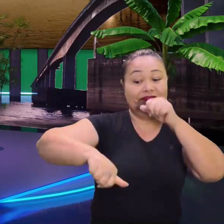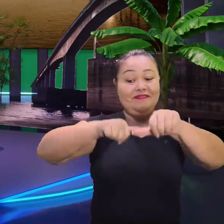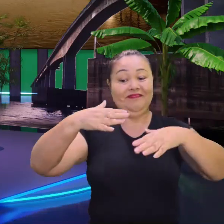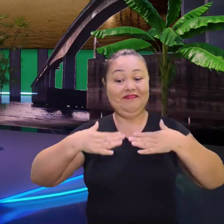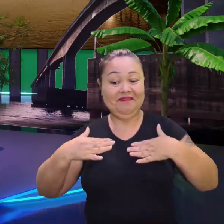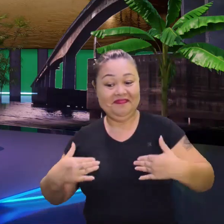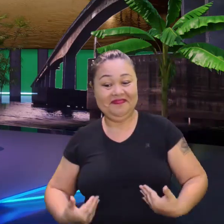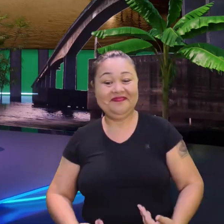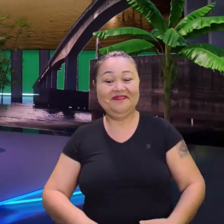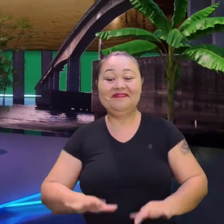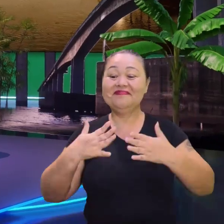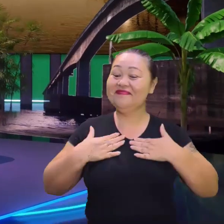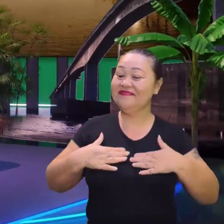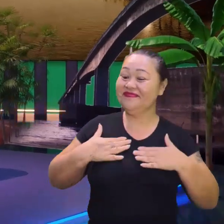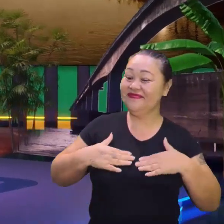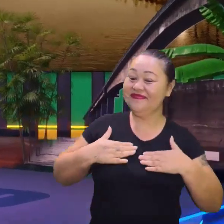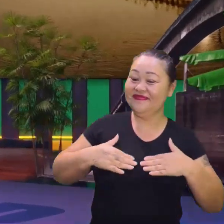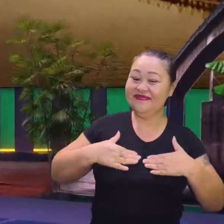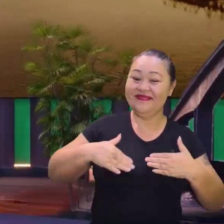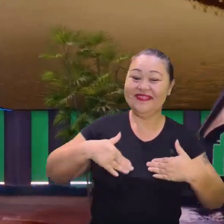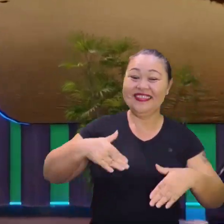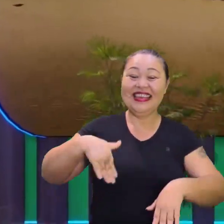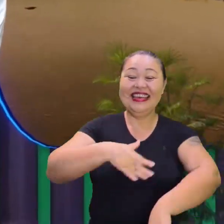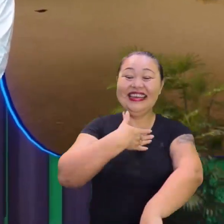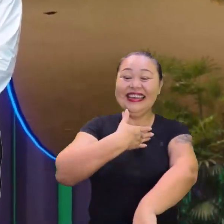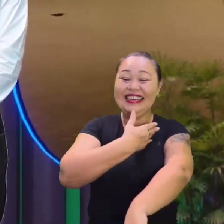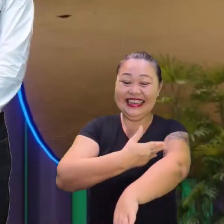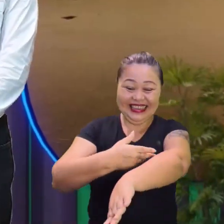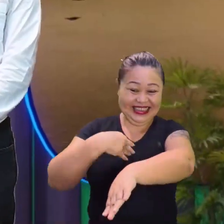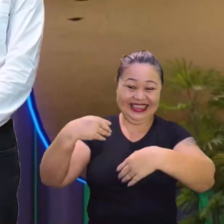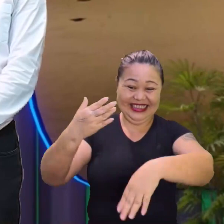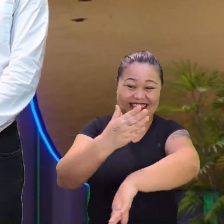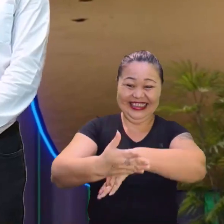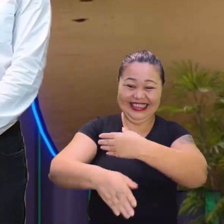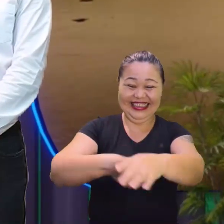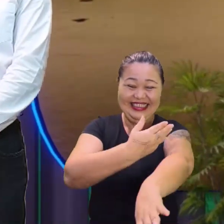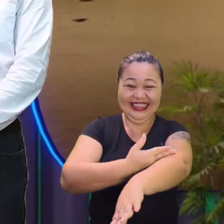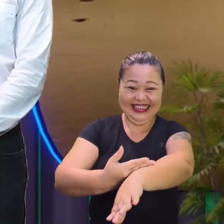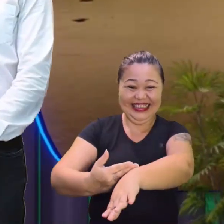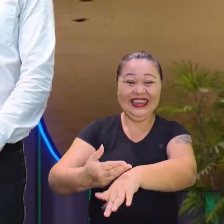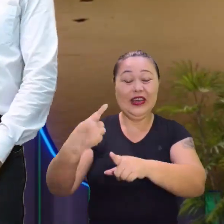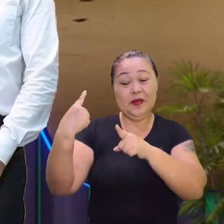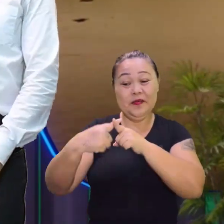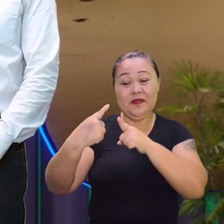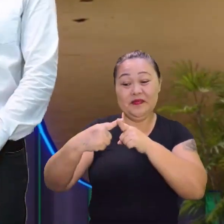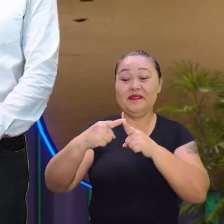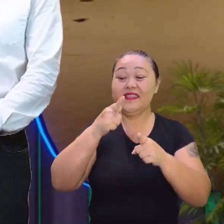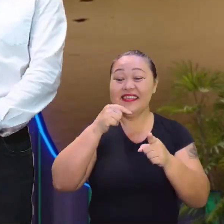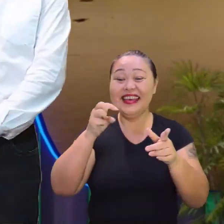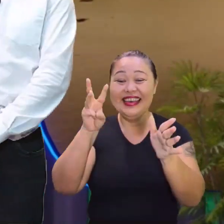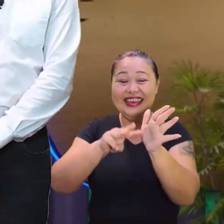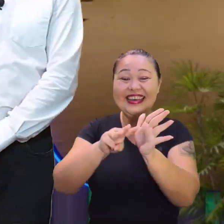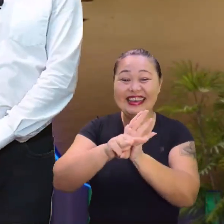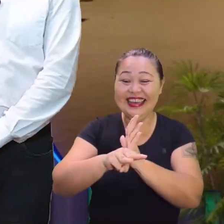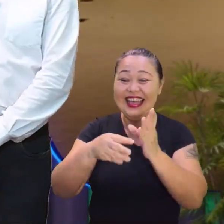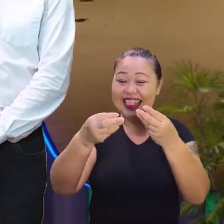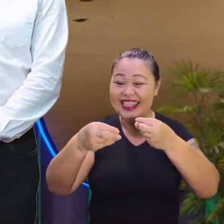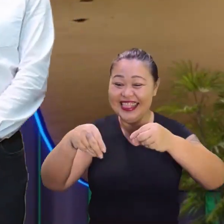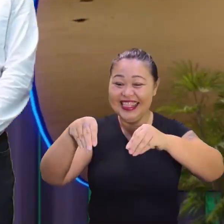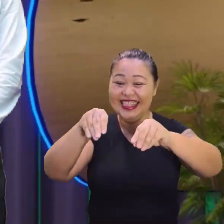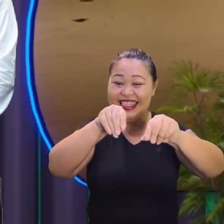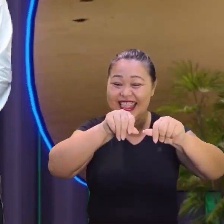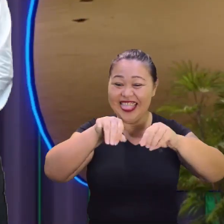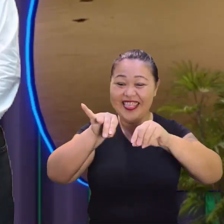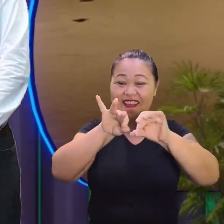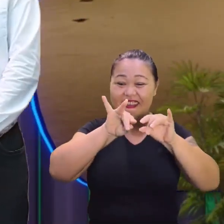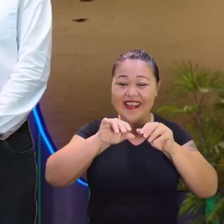Roupa branquinha, de boa, tranquilão. Por isso que a camisa ficou branca, né? Né? Só que não, né? Também porque a água do Madeira, né? Você sabe que é barrenta, né,